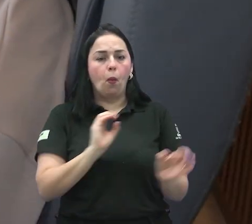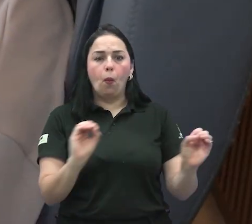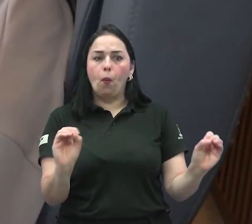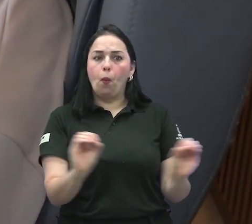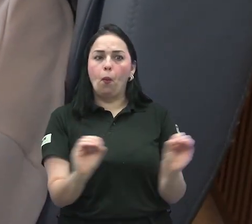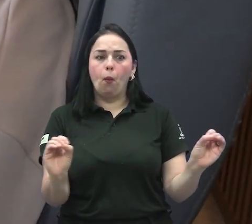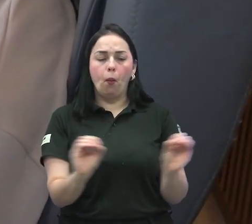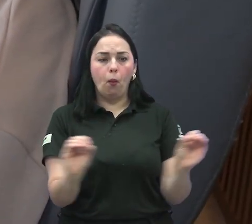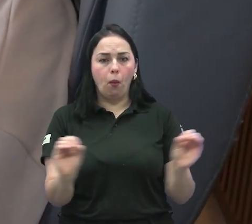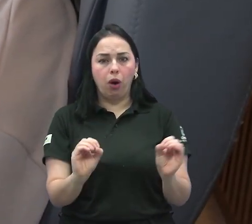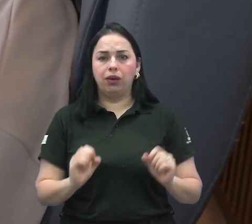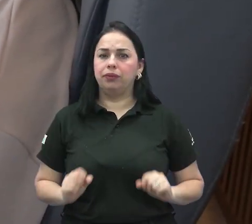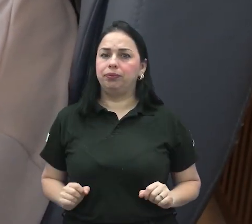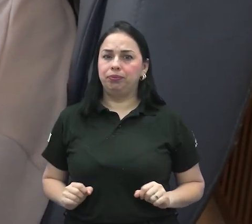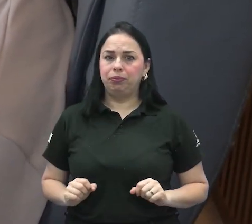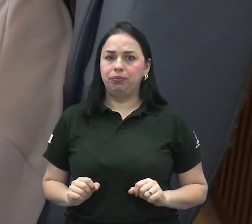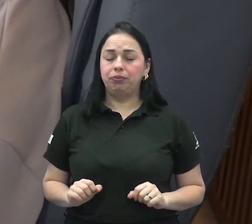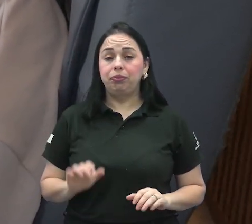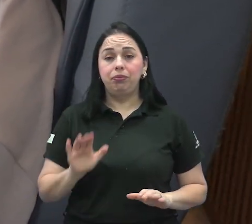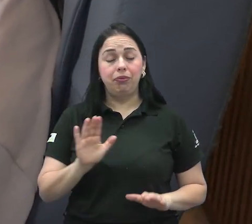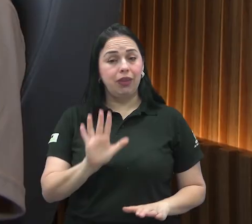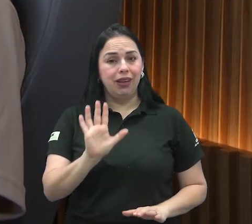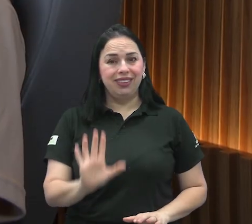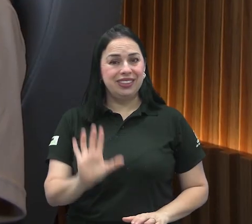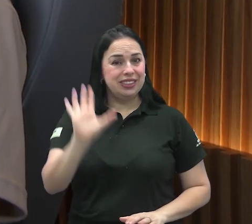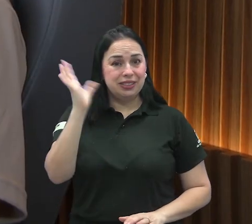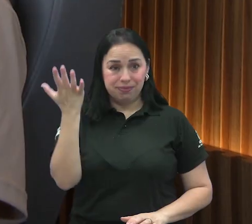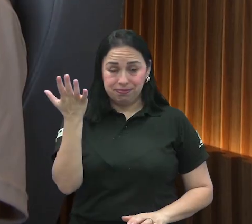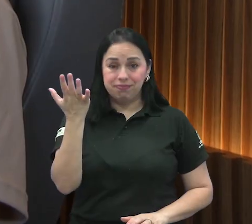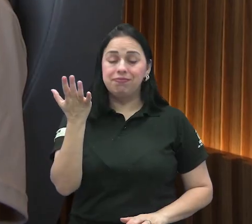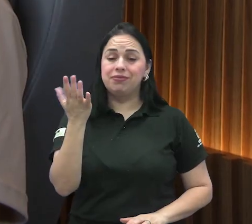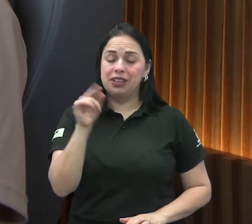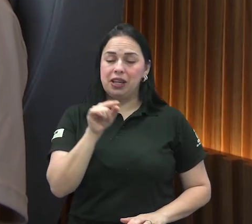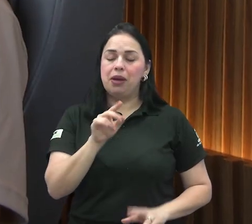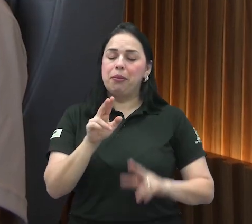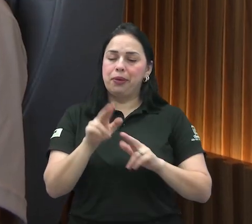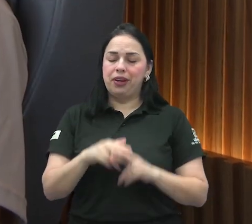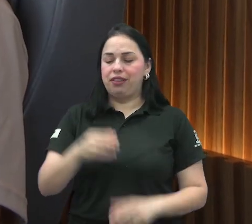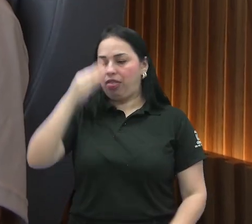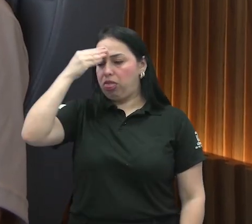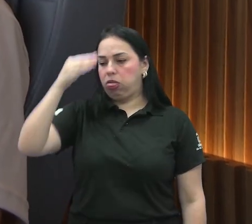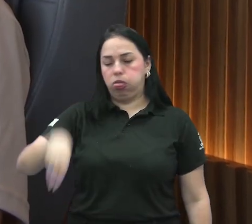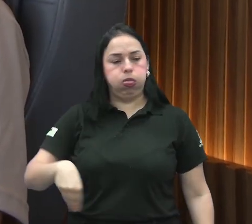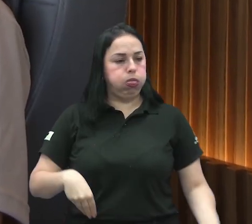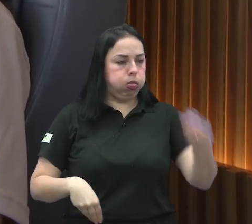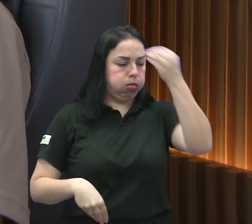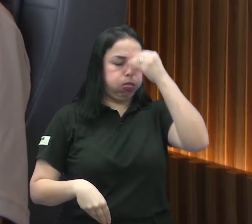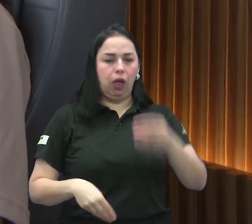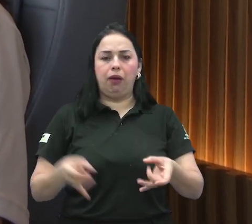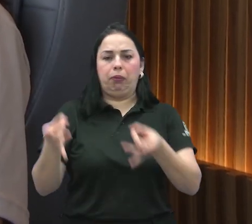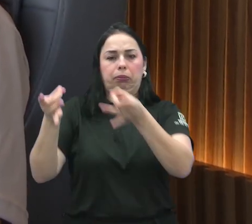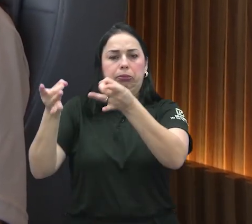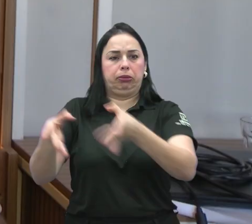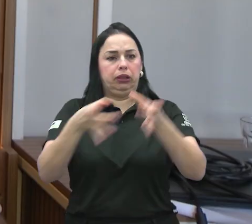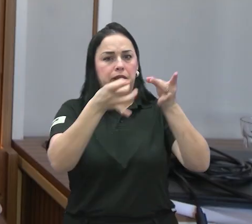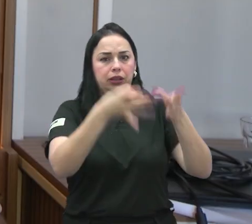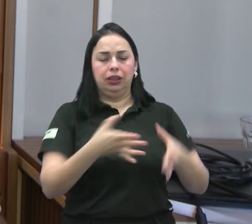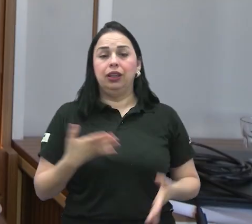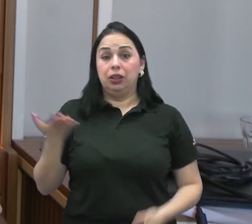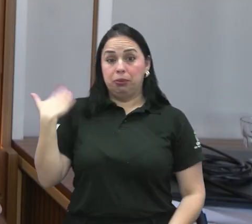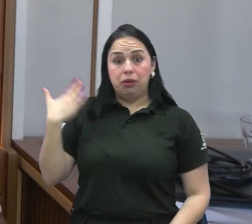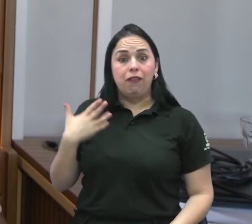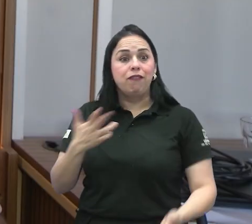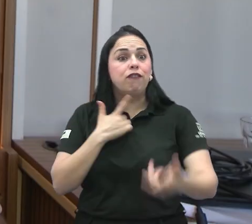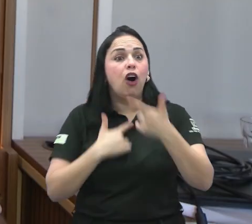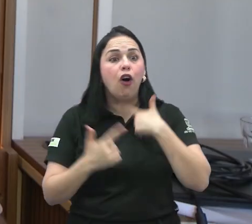mais resposta do vendedor de veículos. A situação fez o jovem desistir de conquistar o bem. Eu tive uma